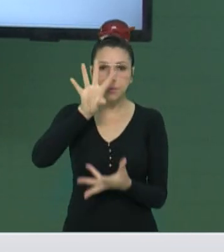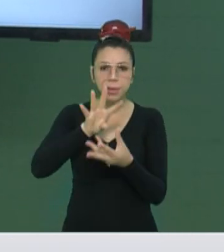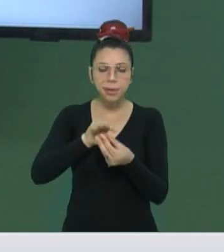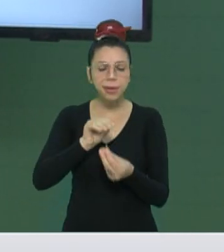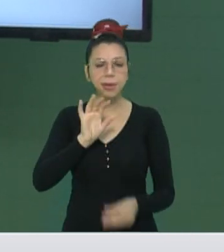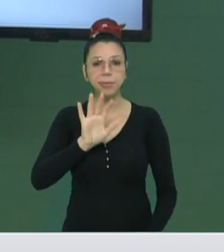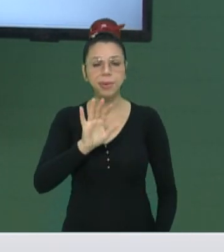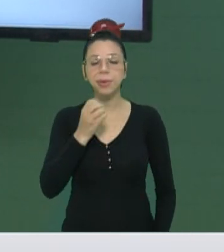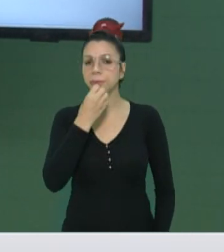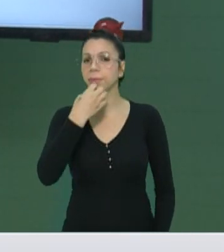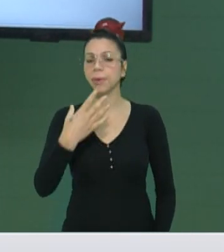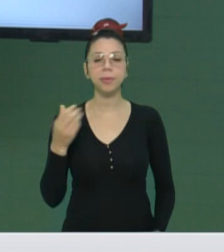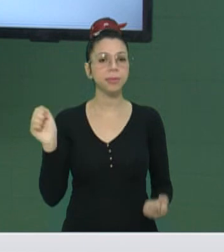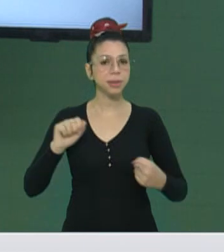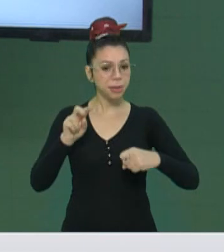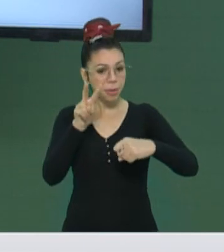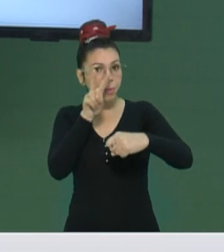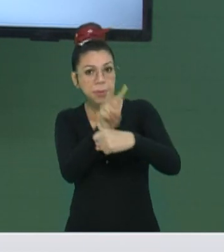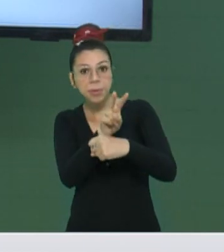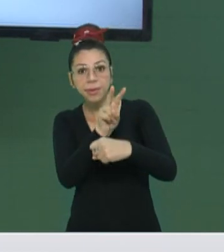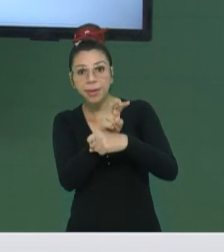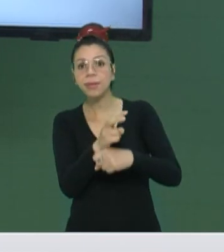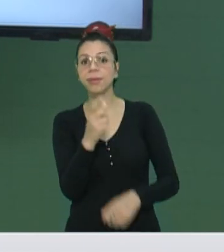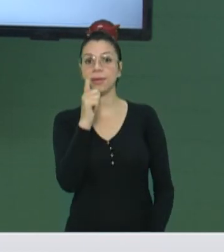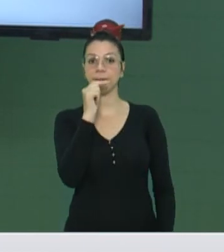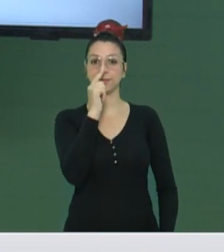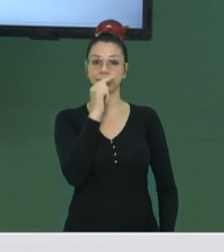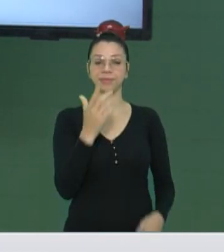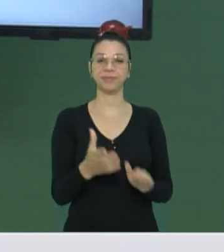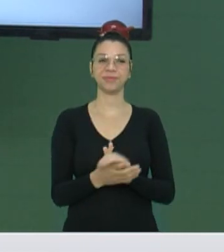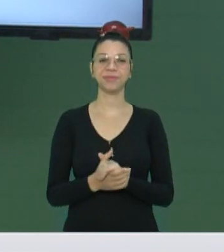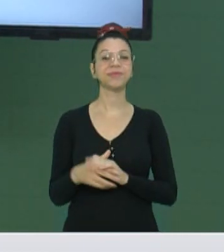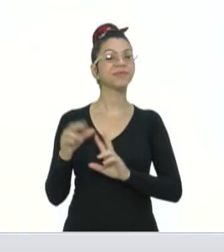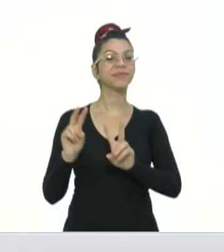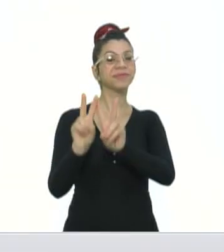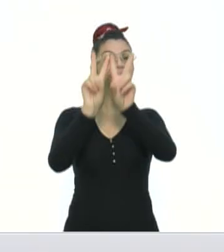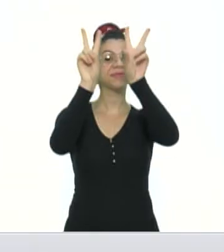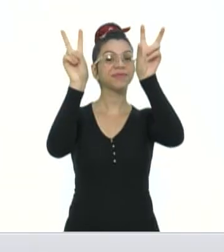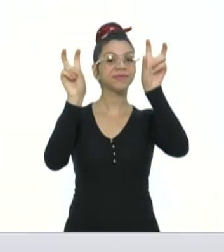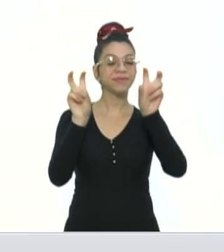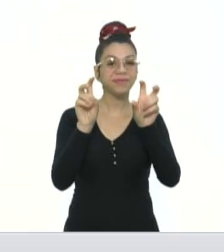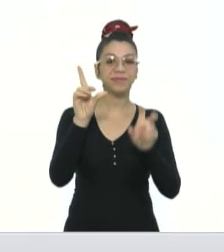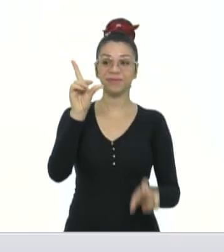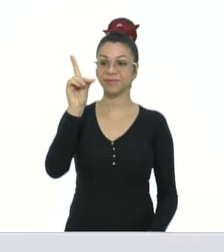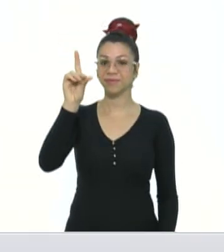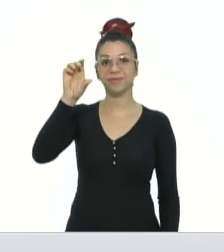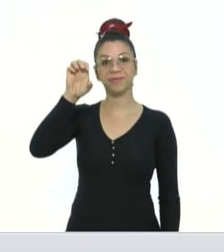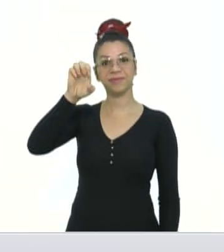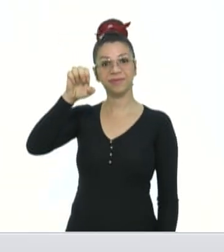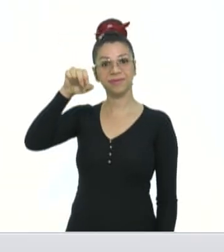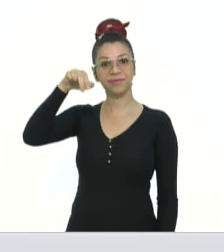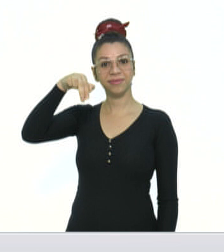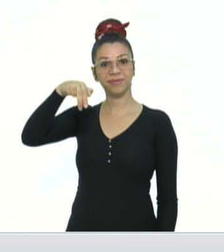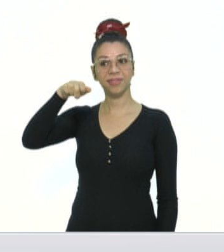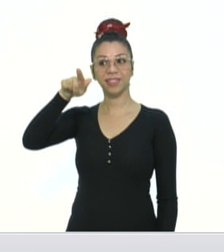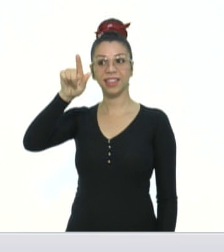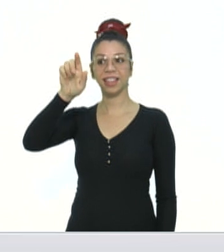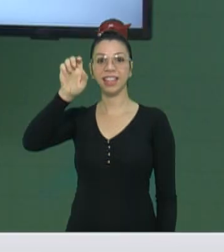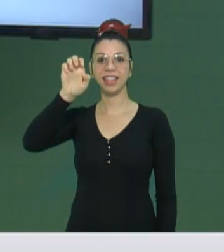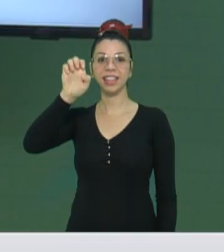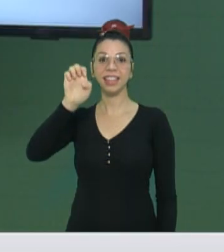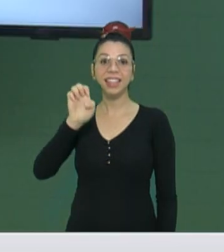isso e que vamos cuidar dela, né? E o tema de hoje, então, é sobre dengue. Água e